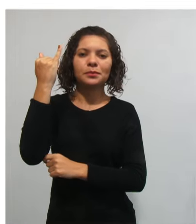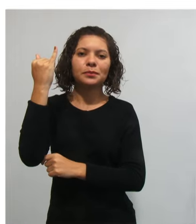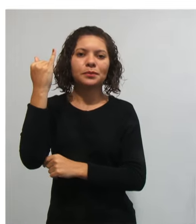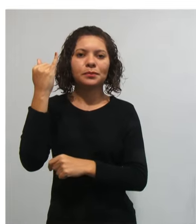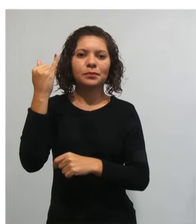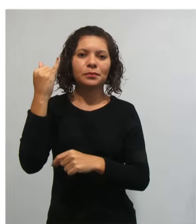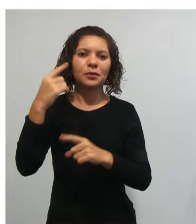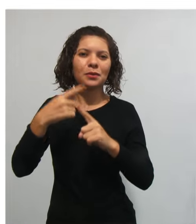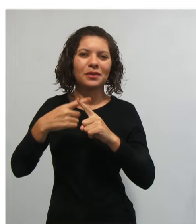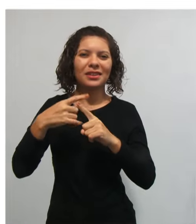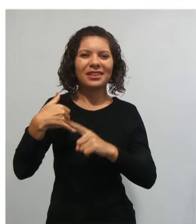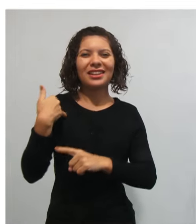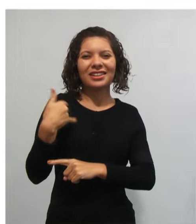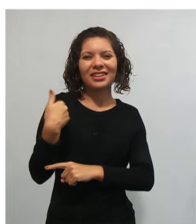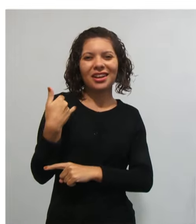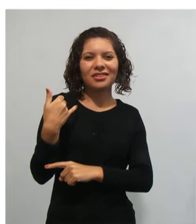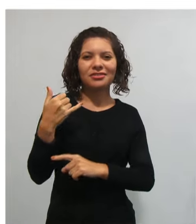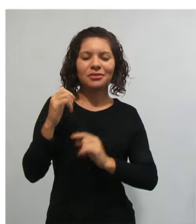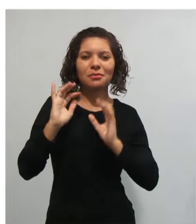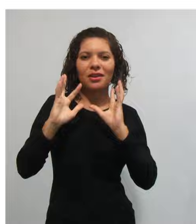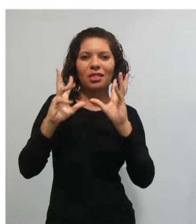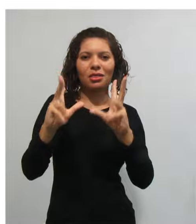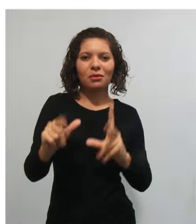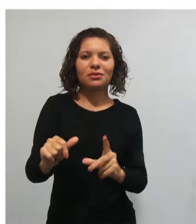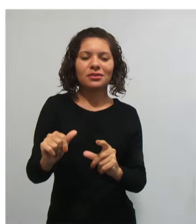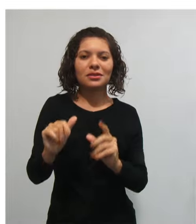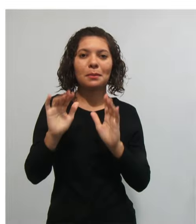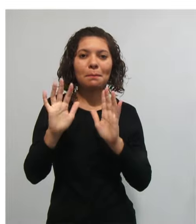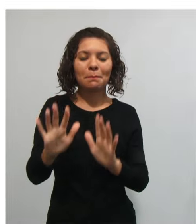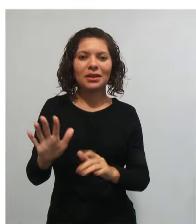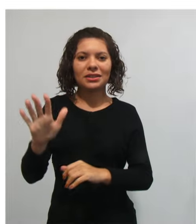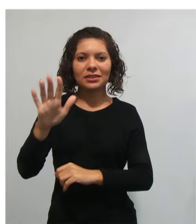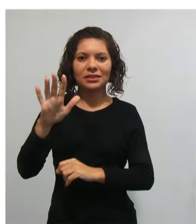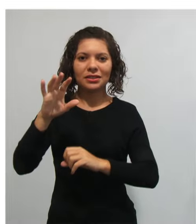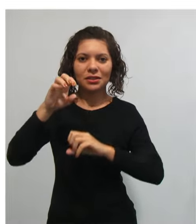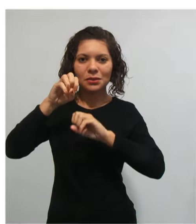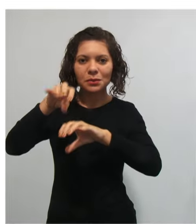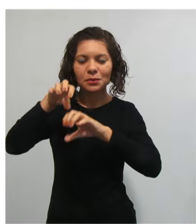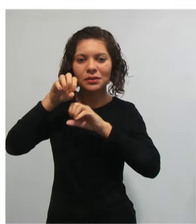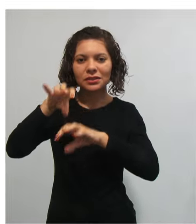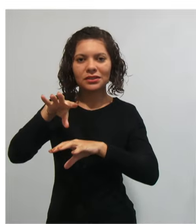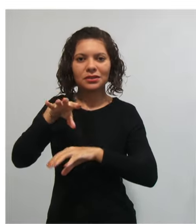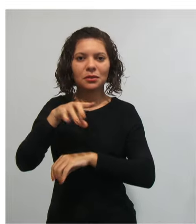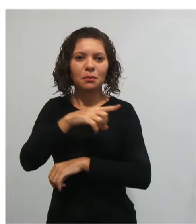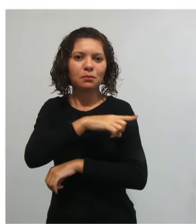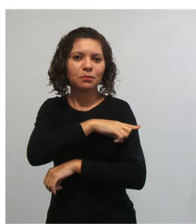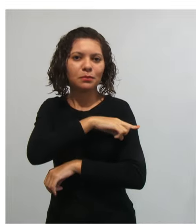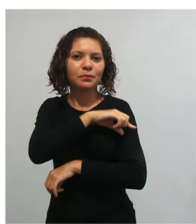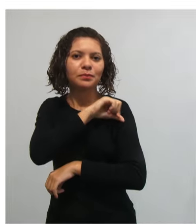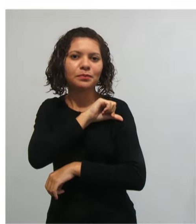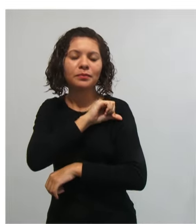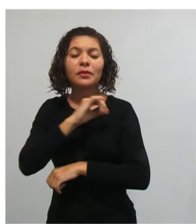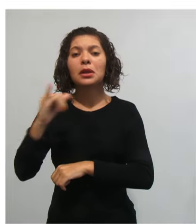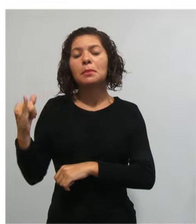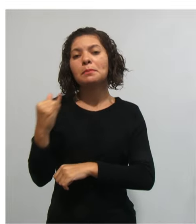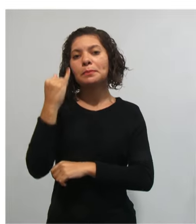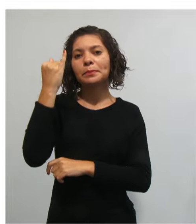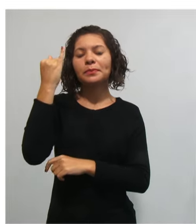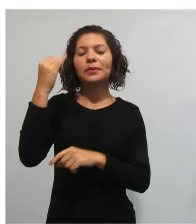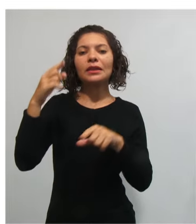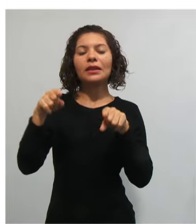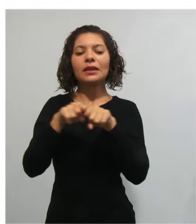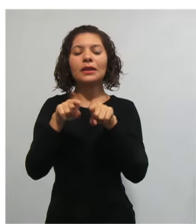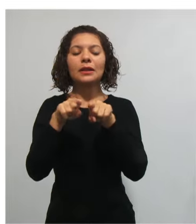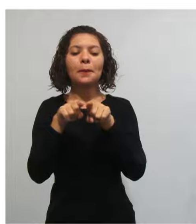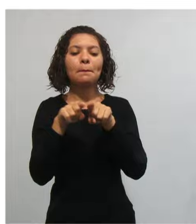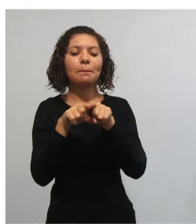que é muito importante especialmente para esta faixa etária para todas mas Especialmente na educação eh no ensino fundamental